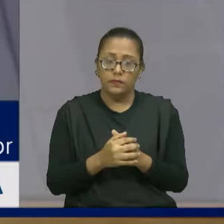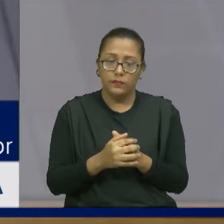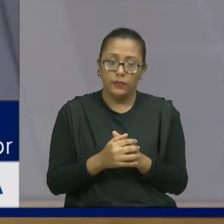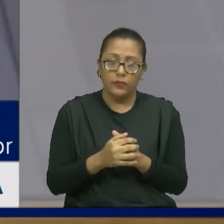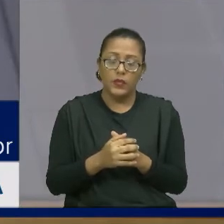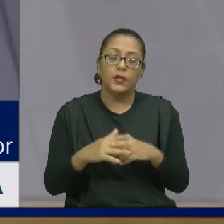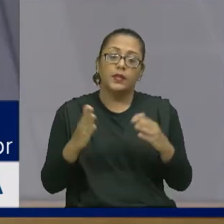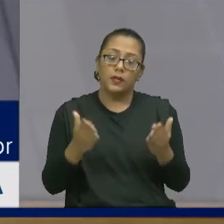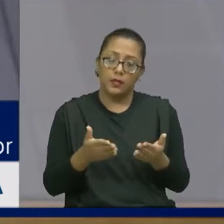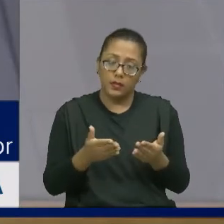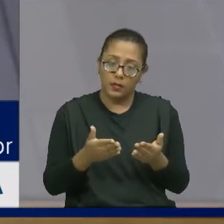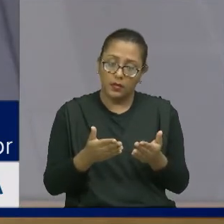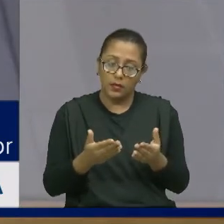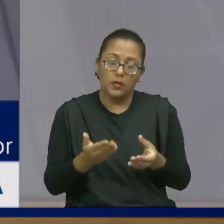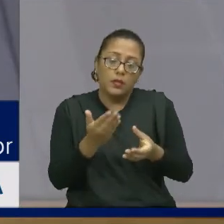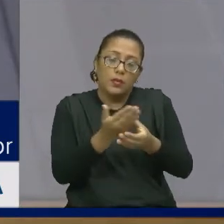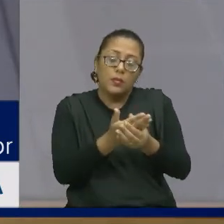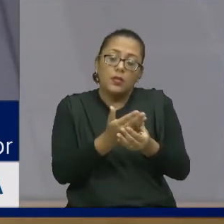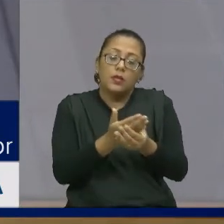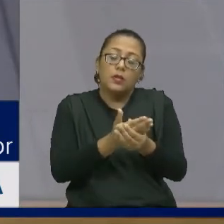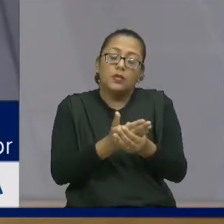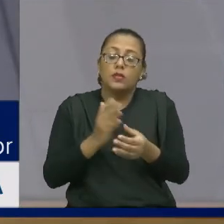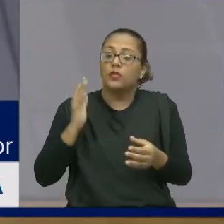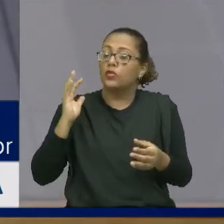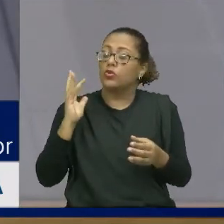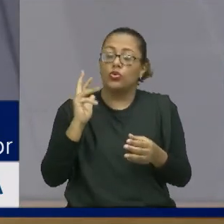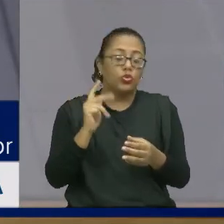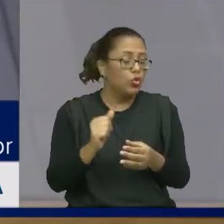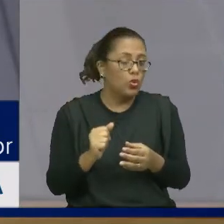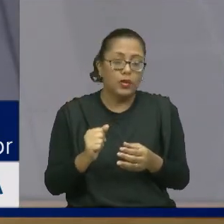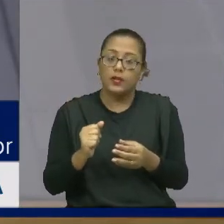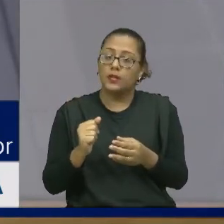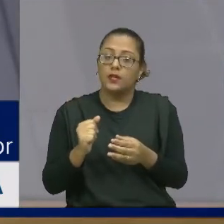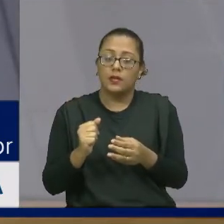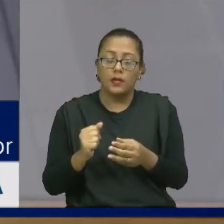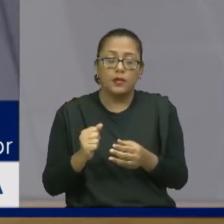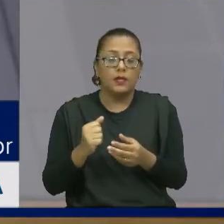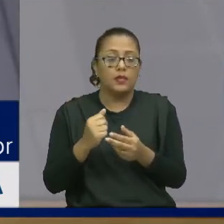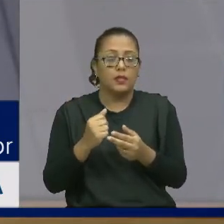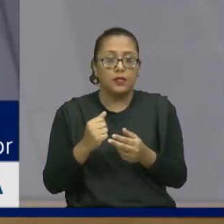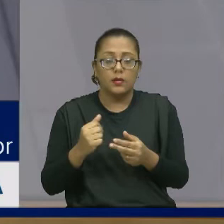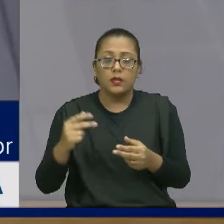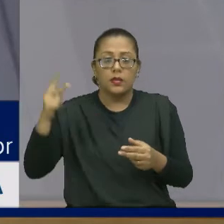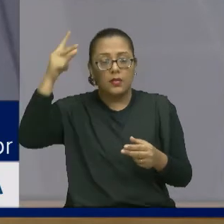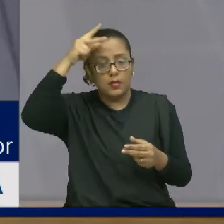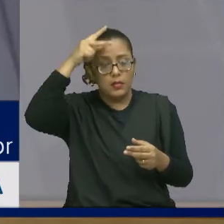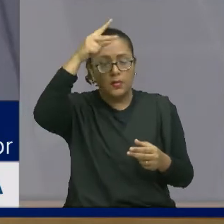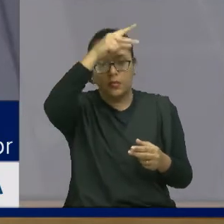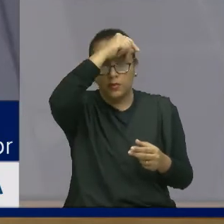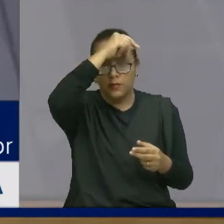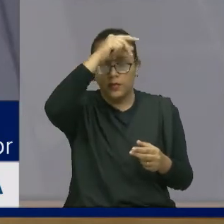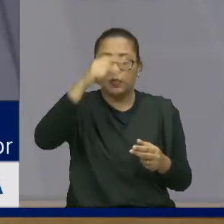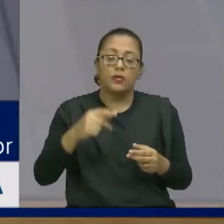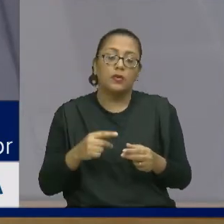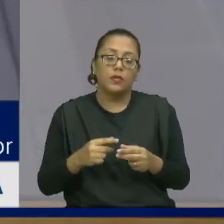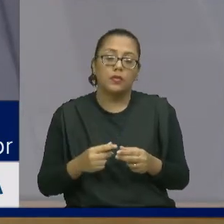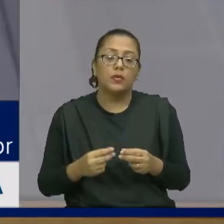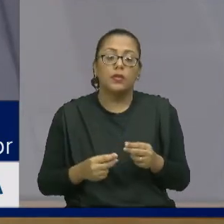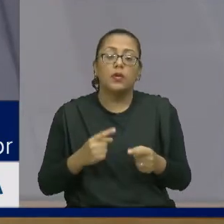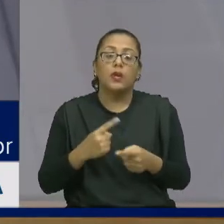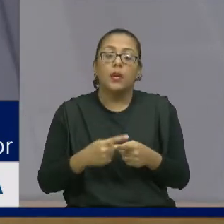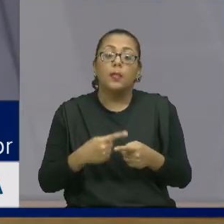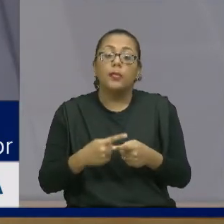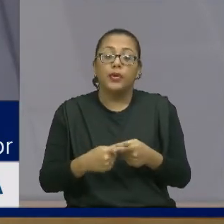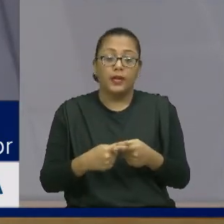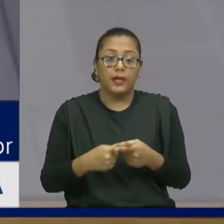decide processos de todos os assuntos da prefeitura. Assim, os